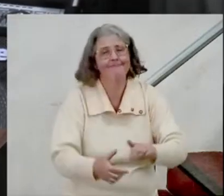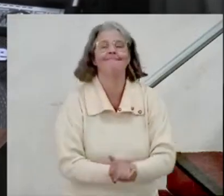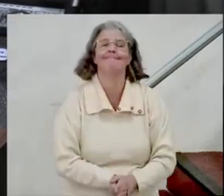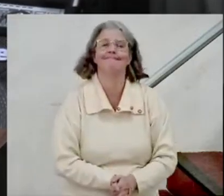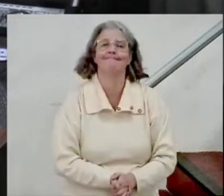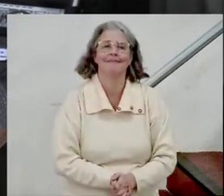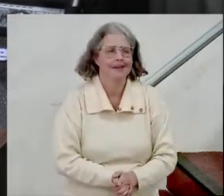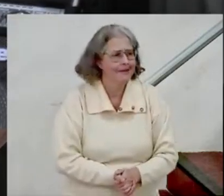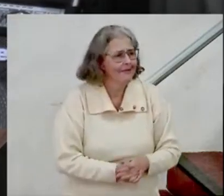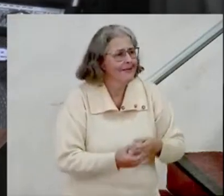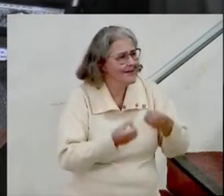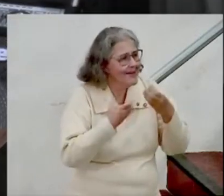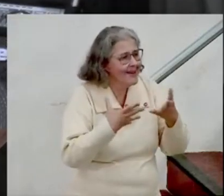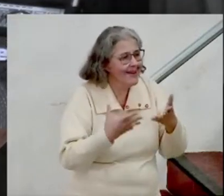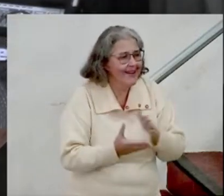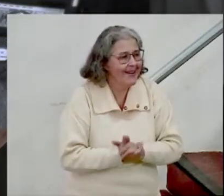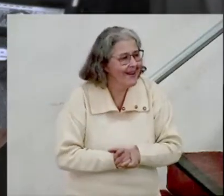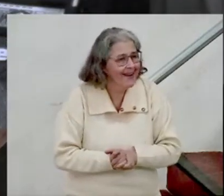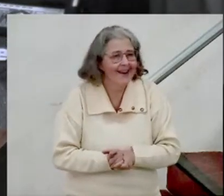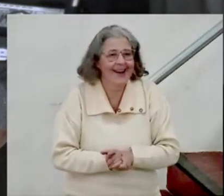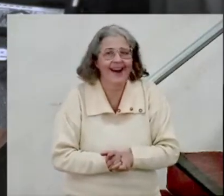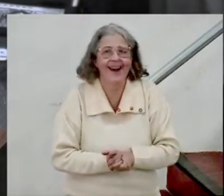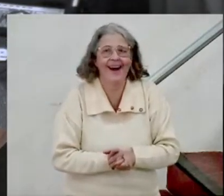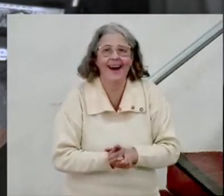essas cadeiras fazer o mesmo barulho de 20 anos atrás?